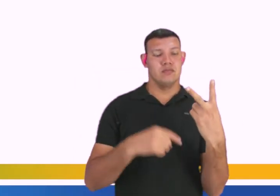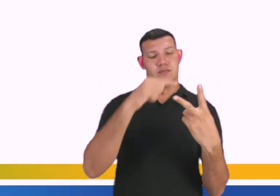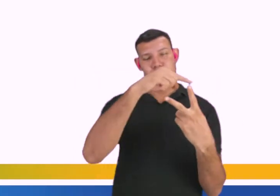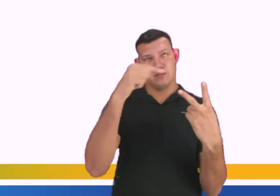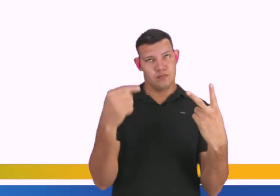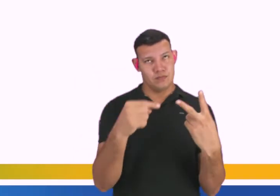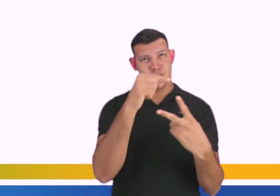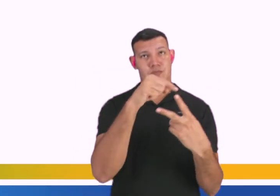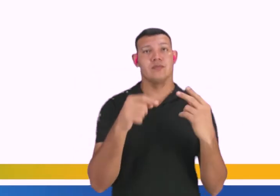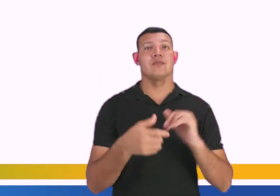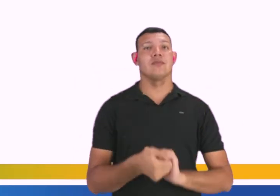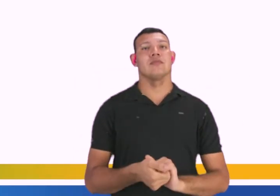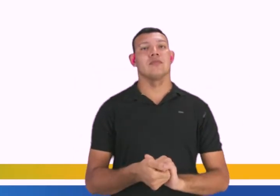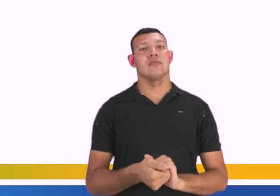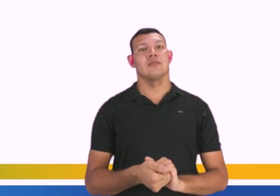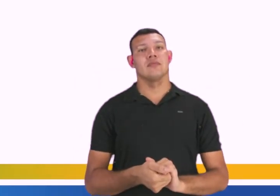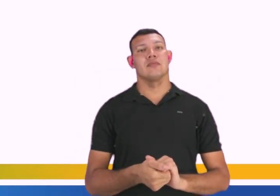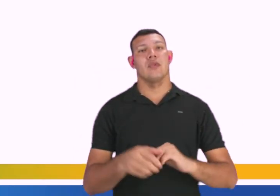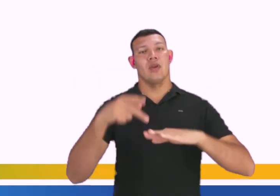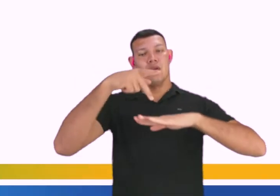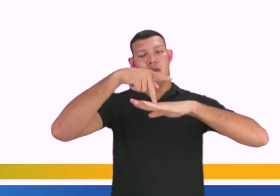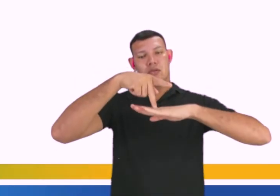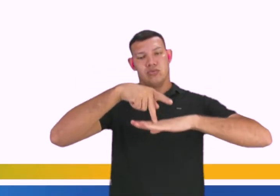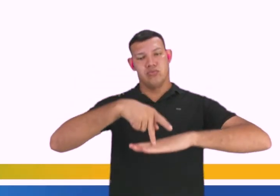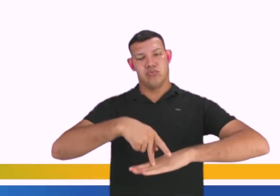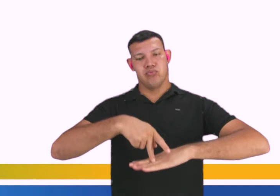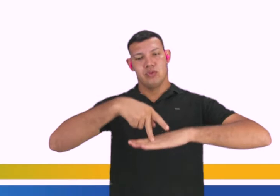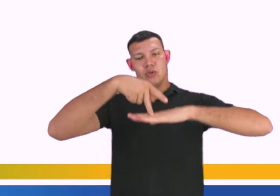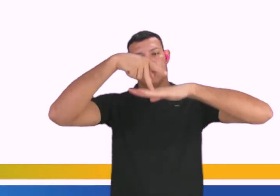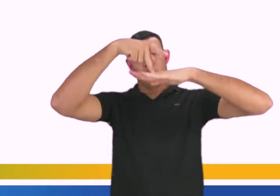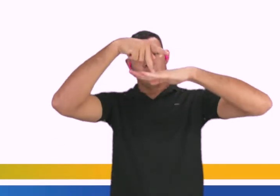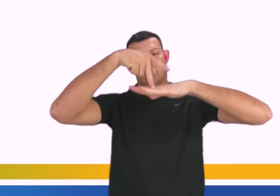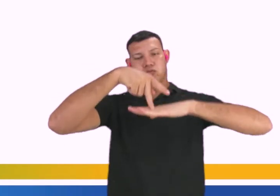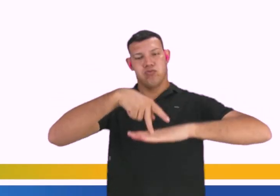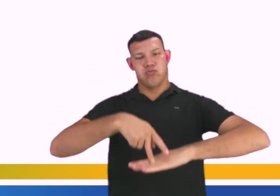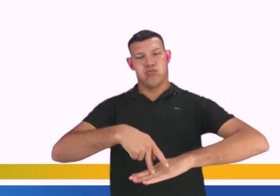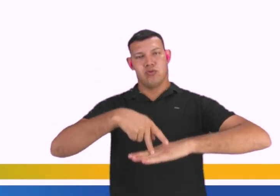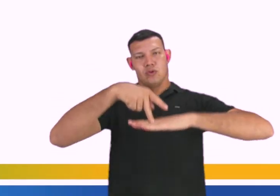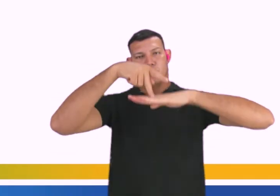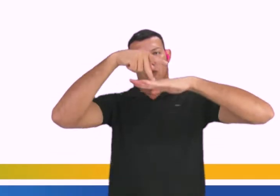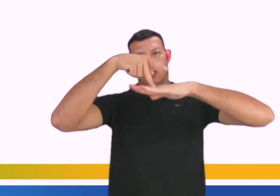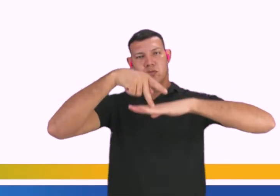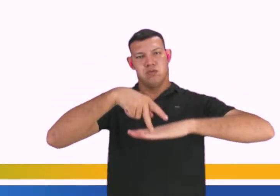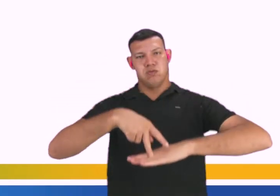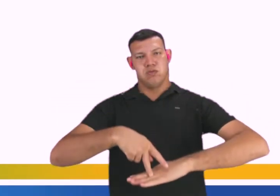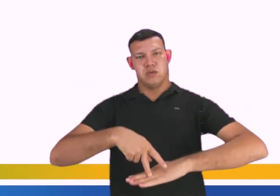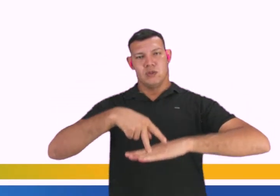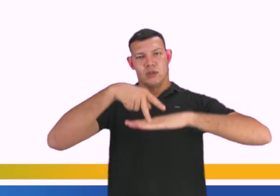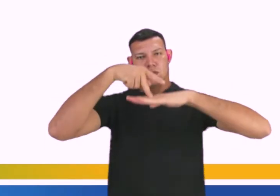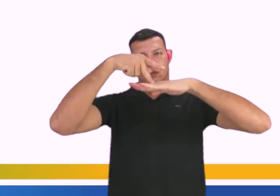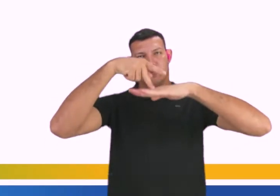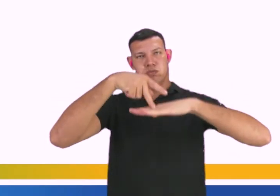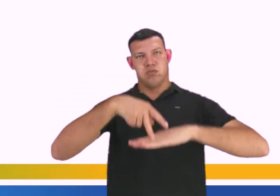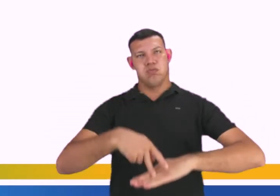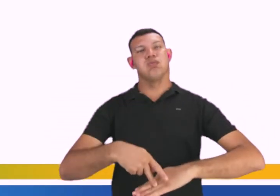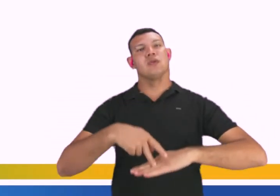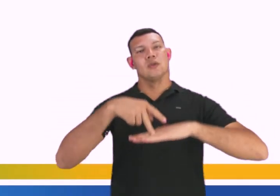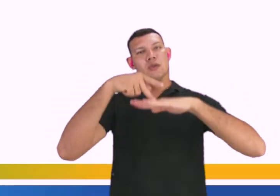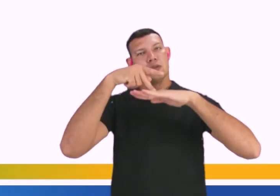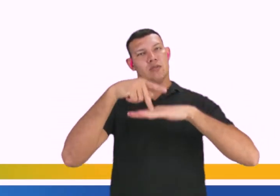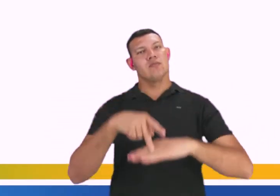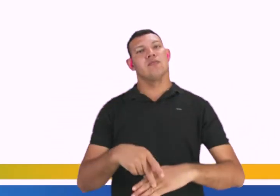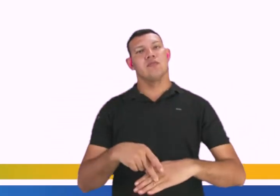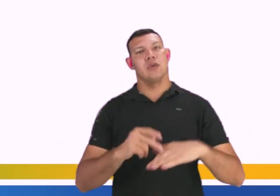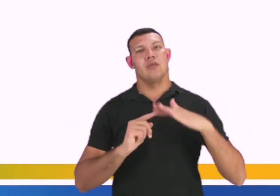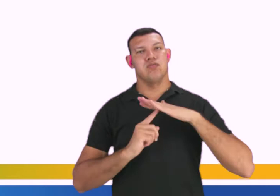dois materiais, e aí ele desce e sobe, desce e sobe. Isso fica variando e é muito utilizado, por exemplo, em pistões de